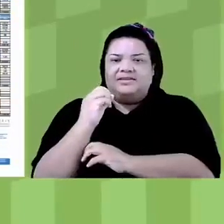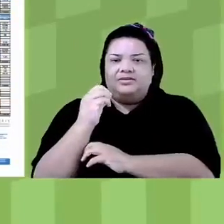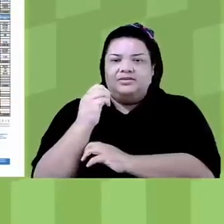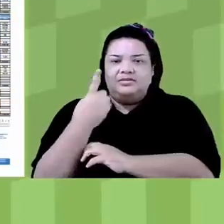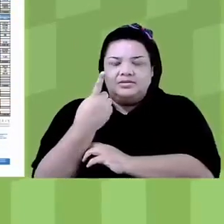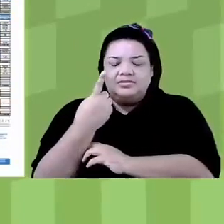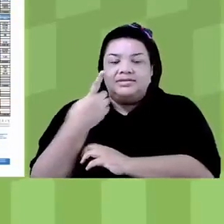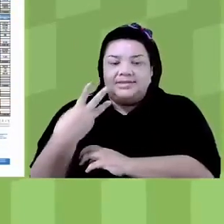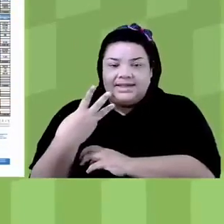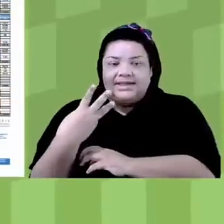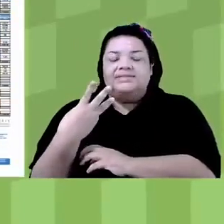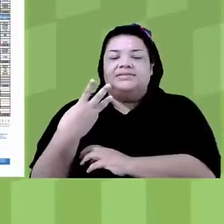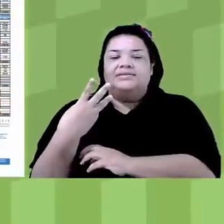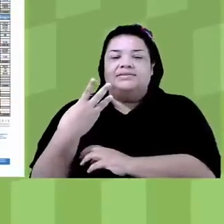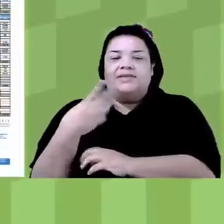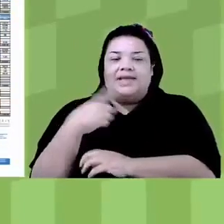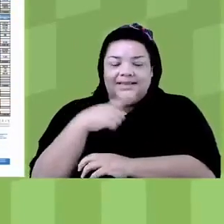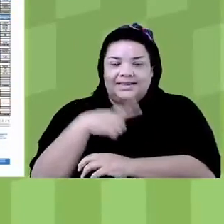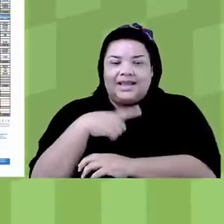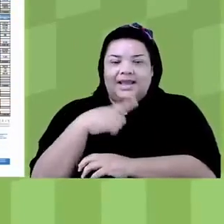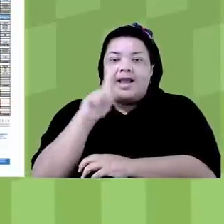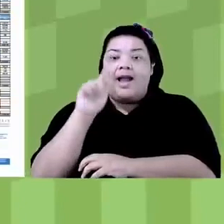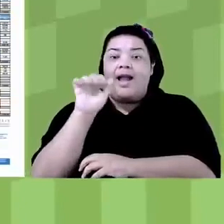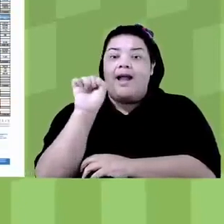efeito estufa disponíveis no site.